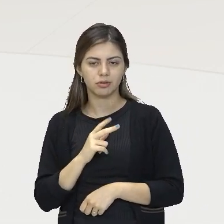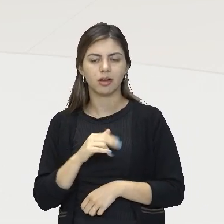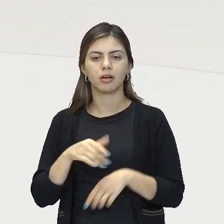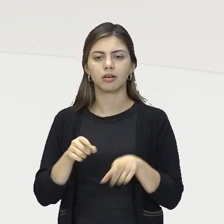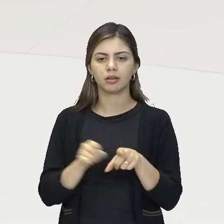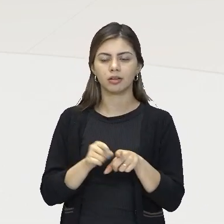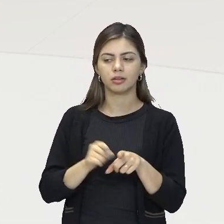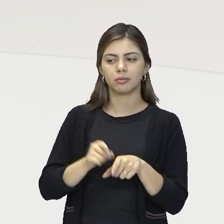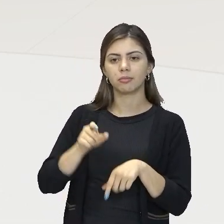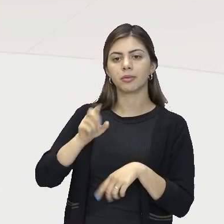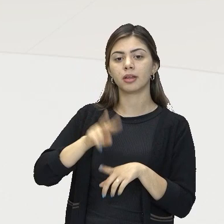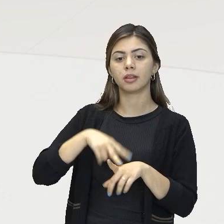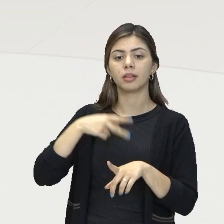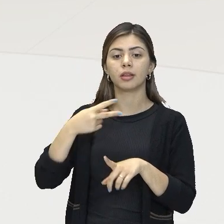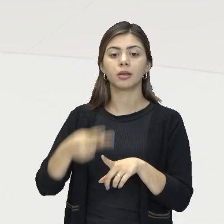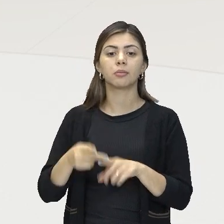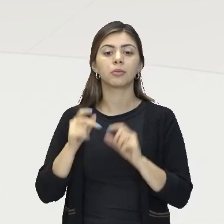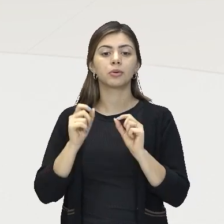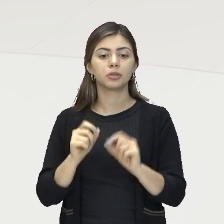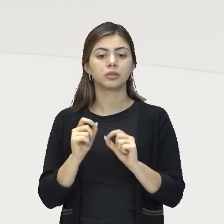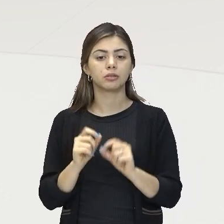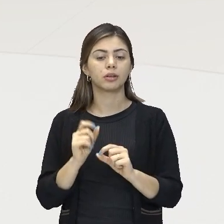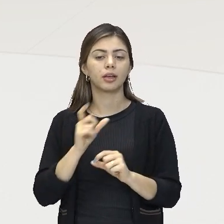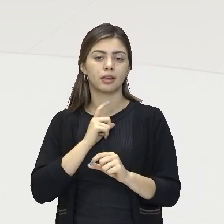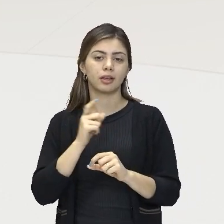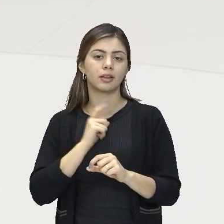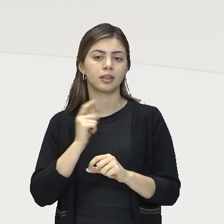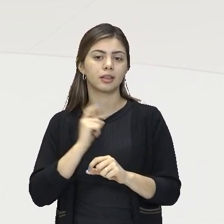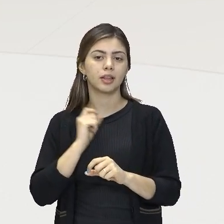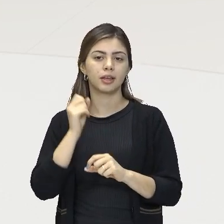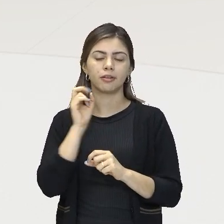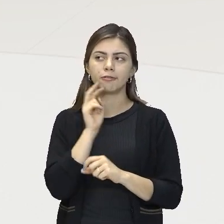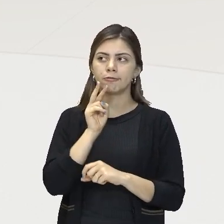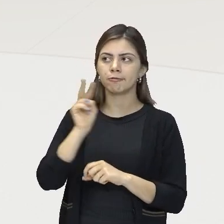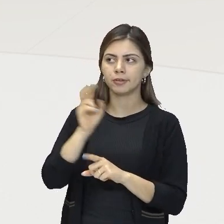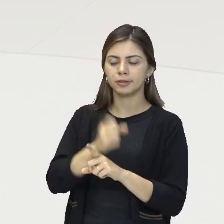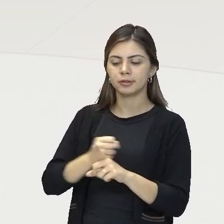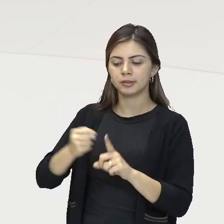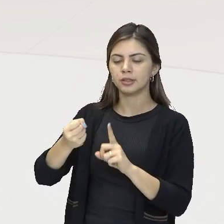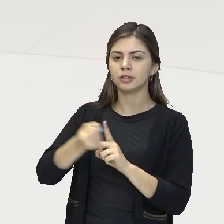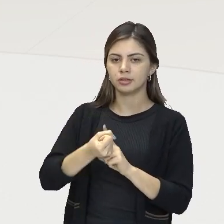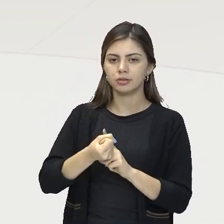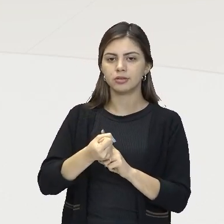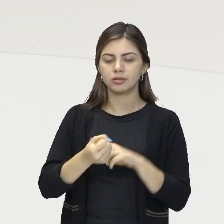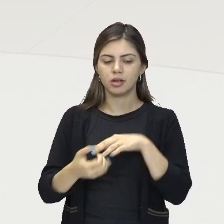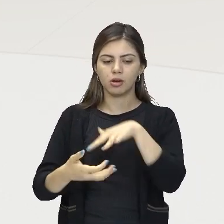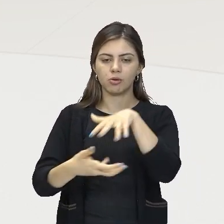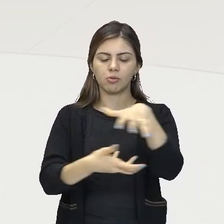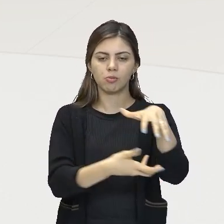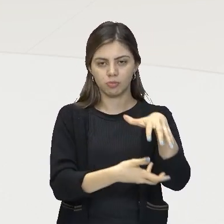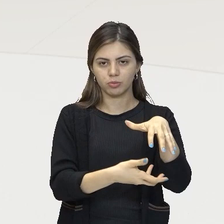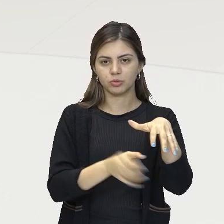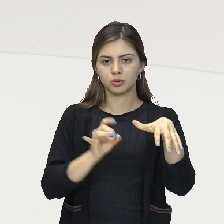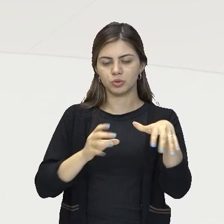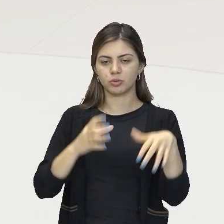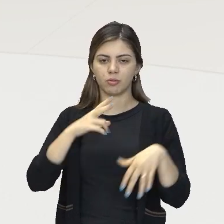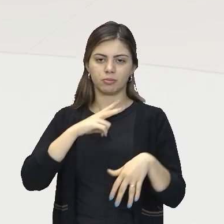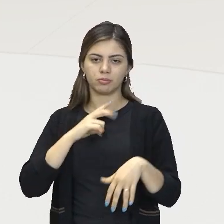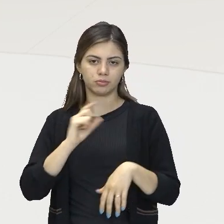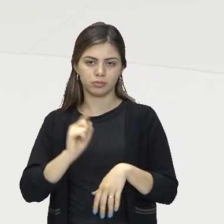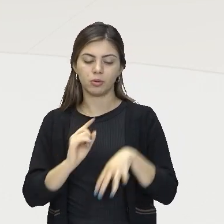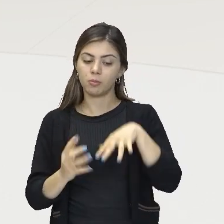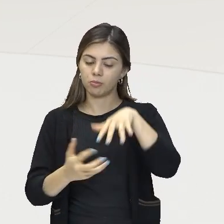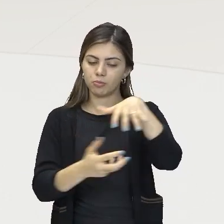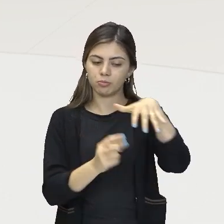na terceira fase desse modernismo, ele vem para uma visão mais social, mais de mundo, não só o lado interior. E